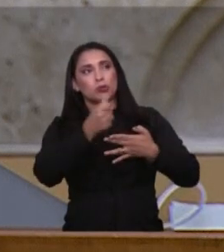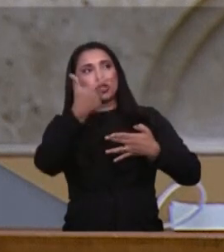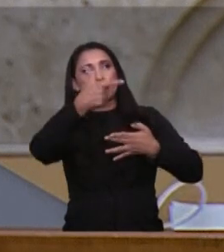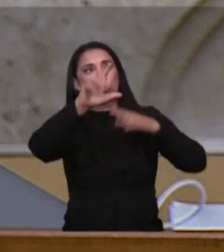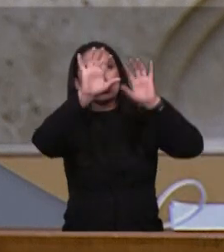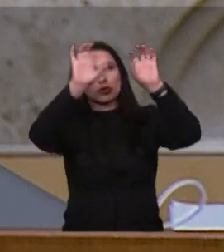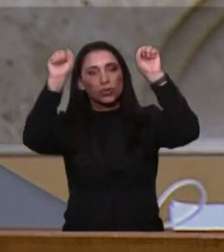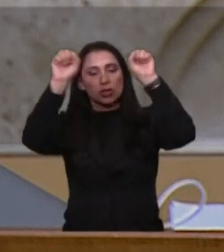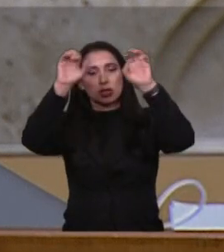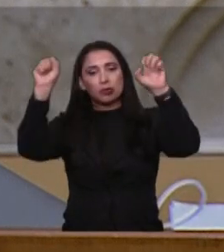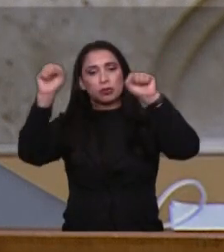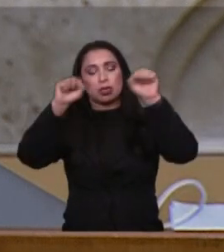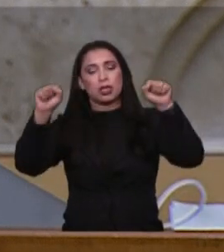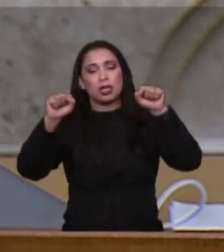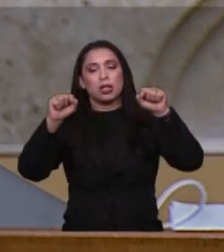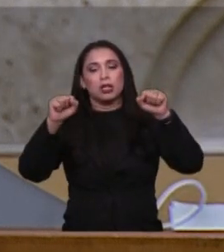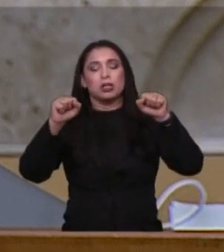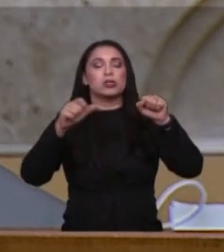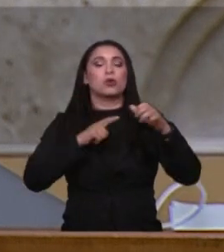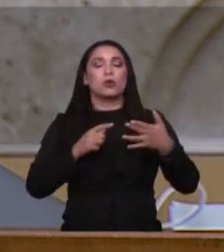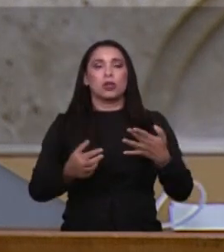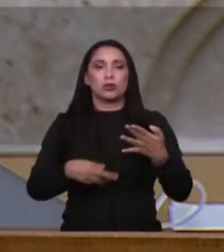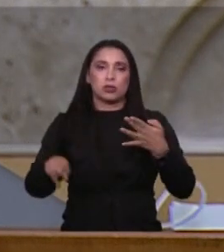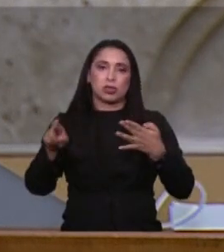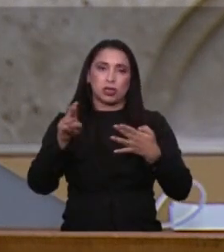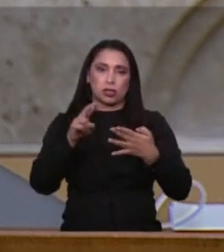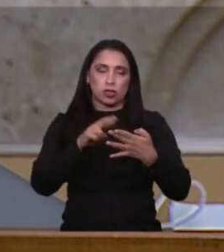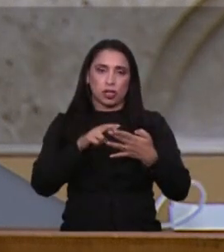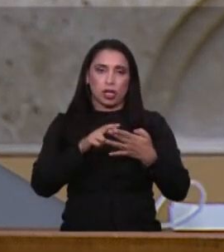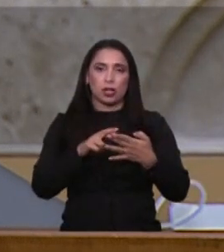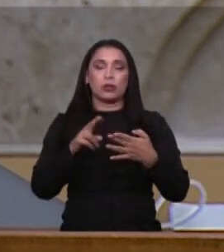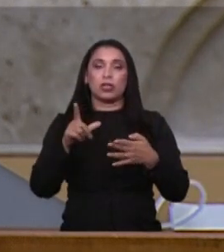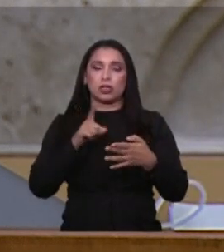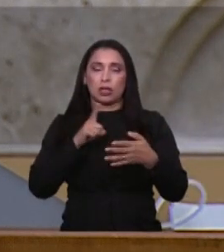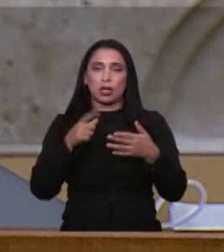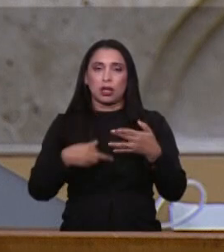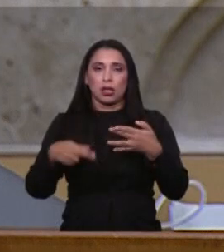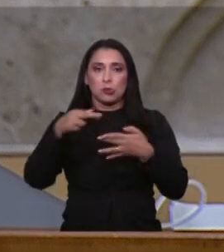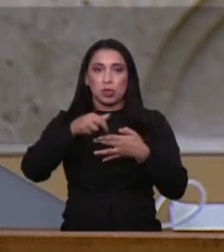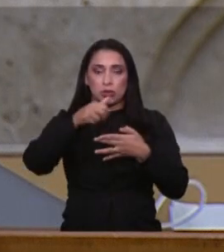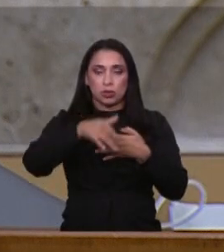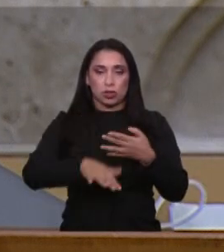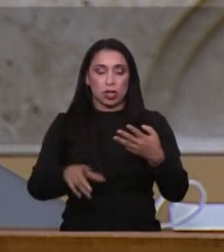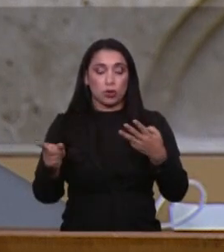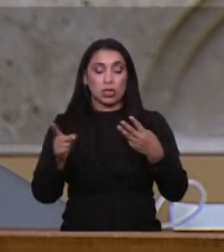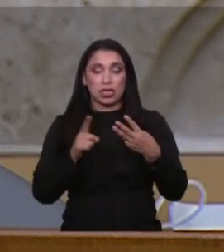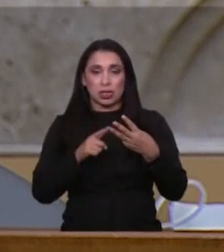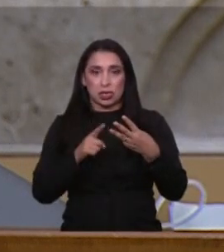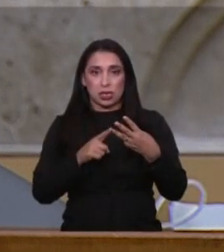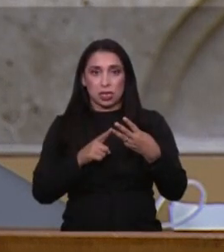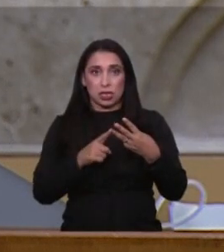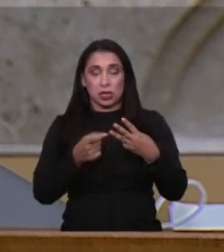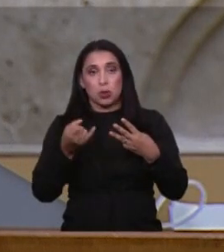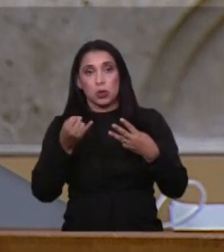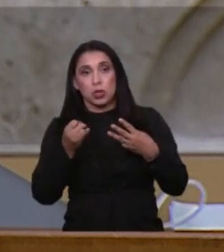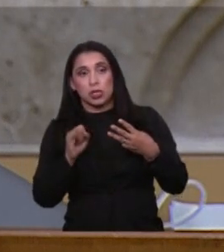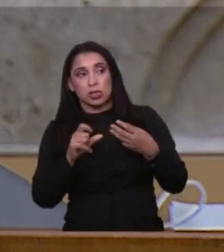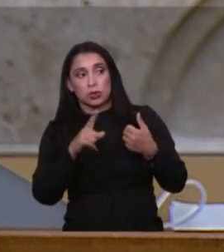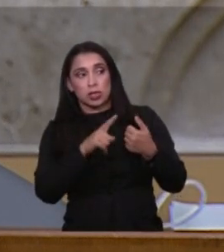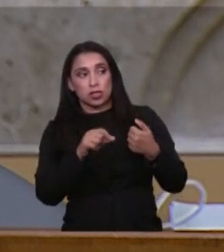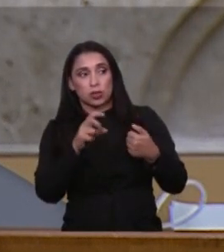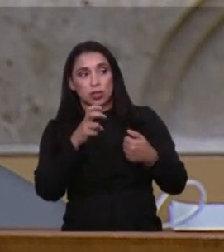em sede de recurso extraordinário com repercussão geral. E a terceira questão é se são constitucionais os